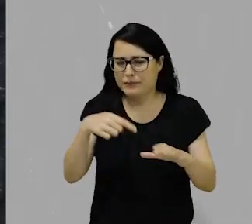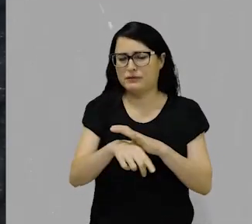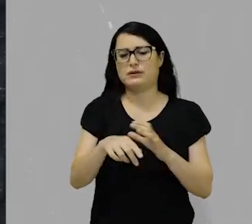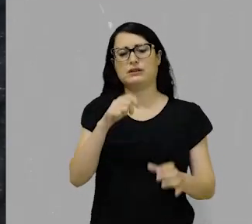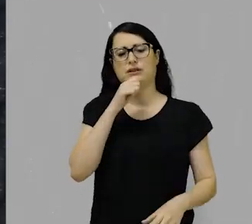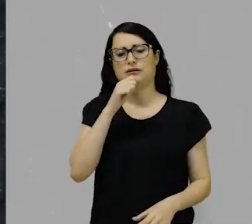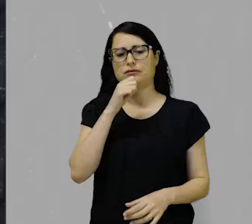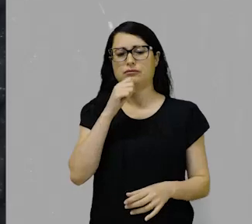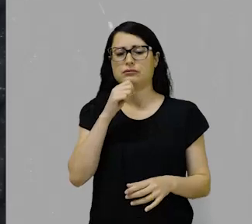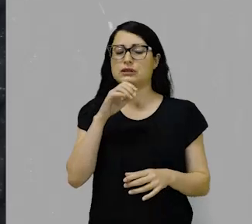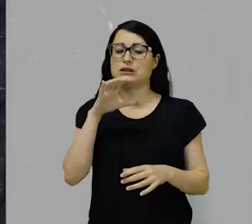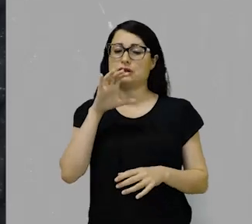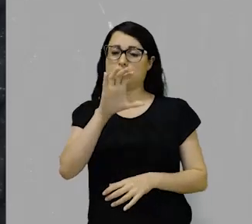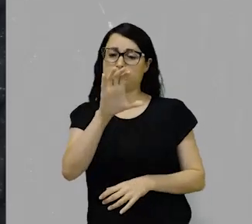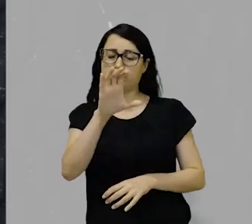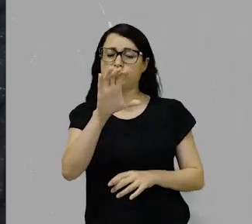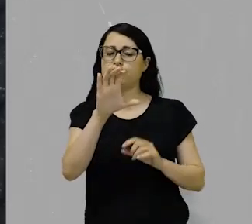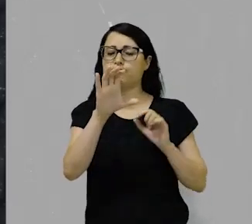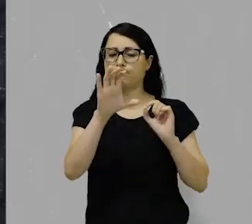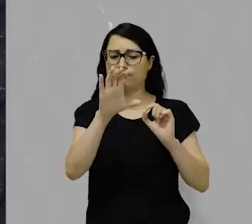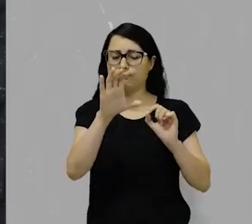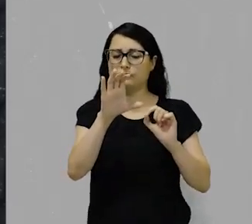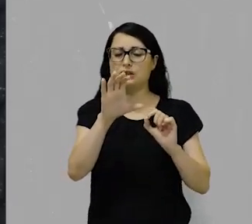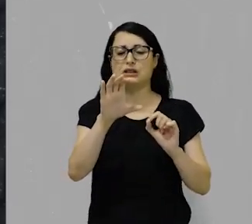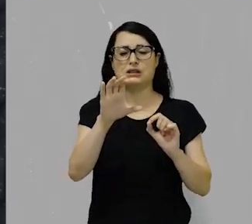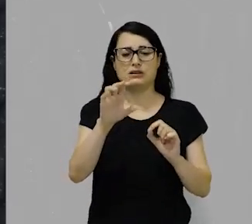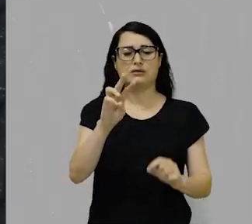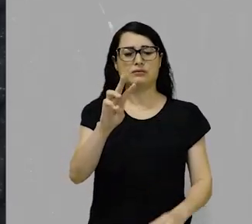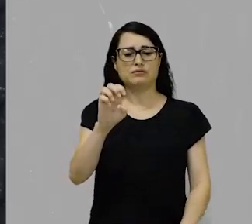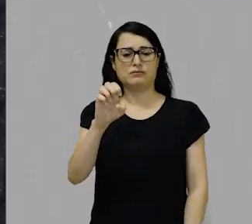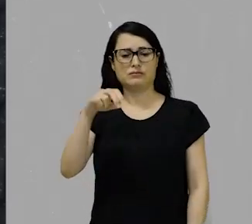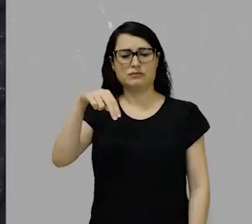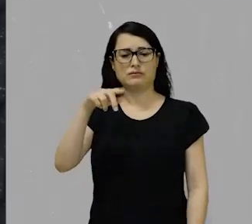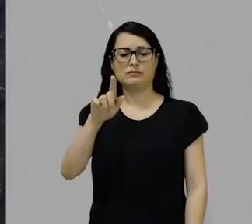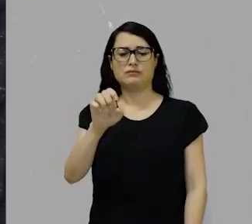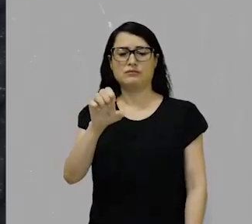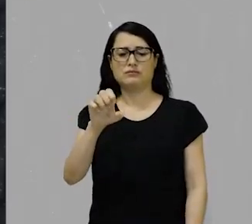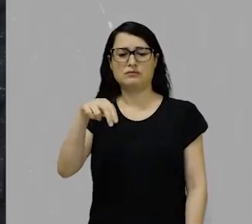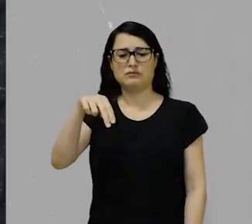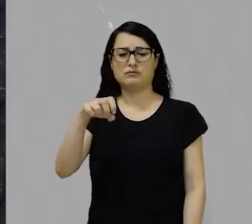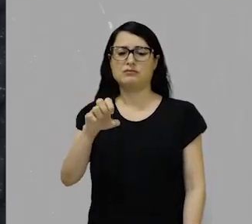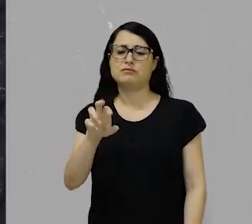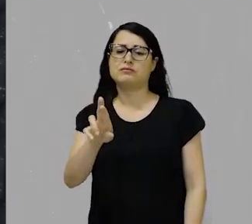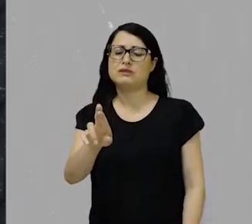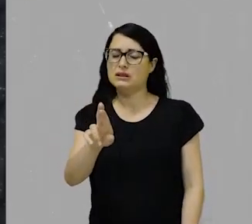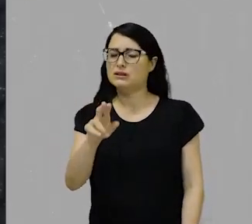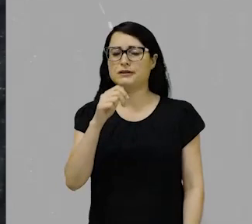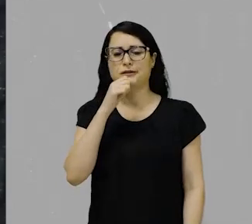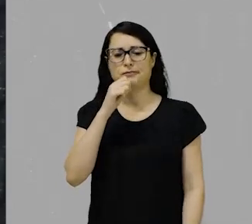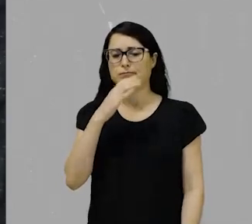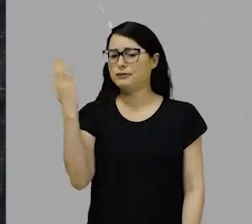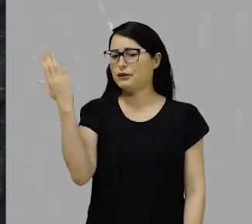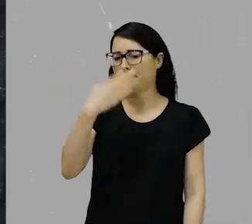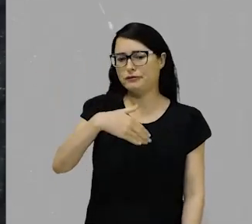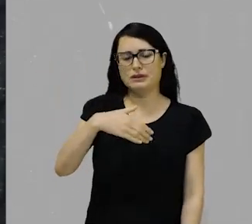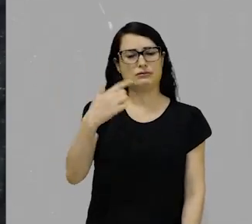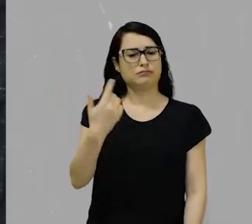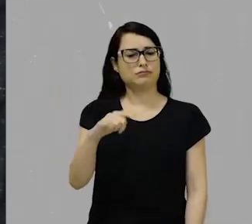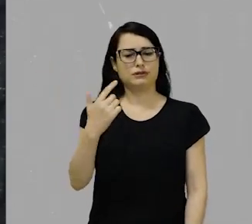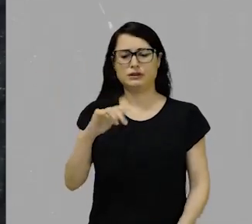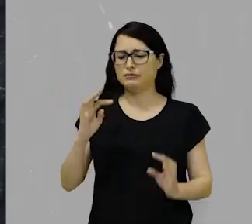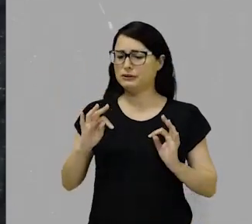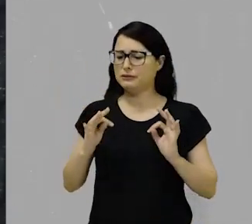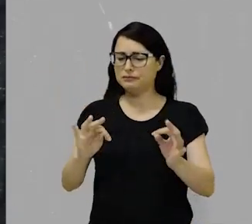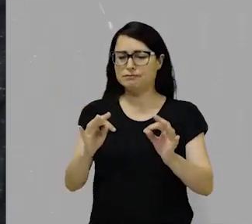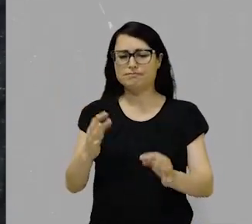fixo. Então, Wegener, naquele momento, não conseguiu, de certa forma, comprovar a sua teoria por fato, porque não existia tecnologia à época